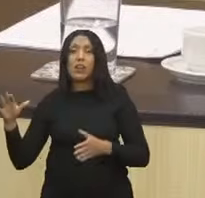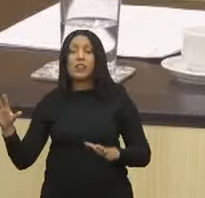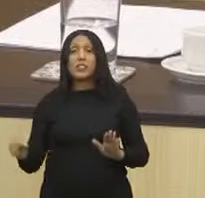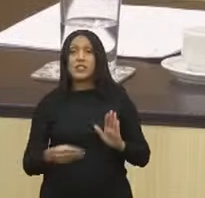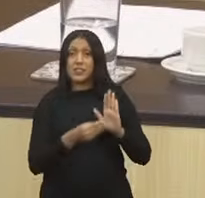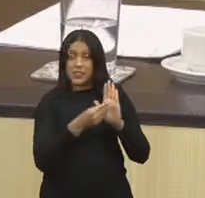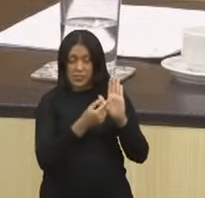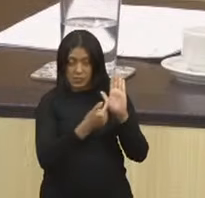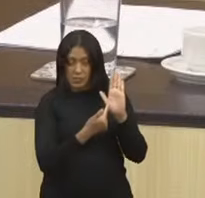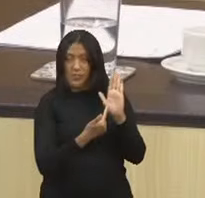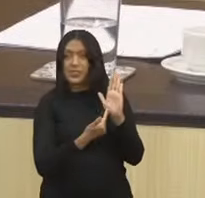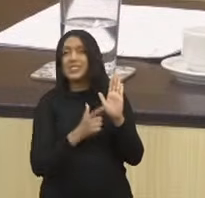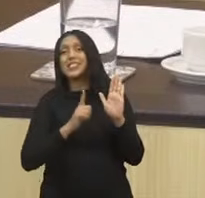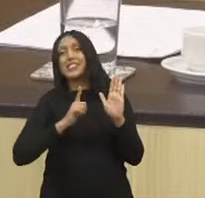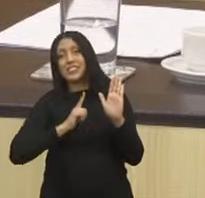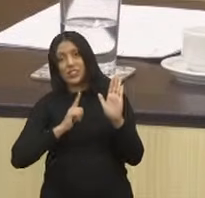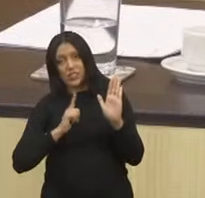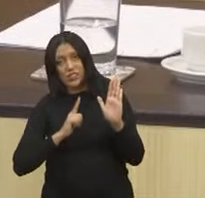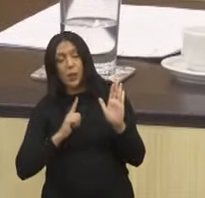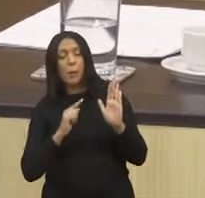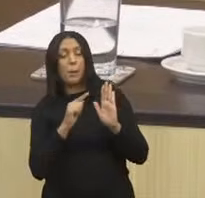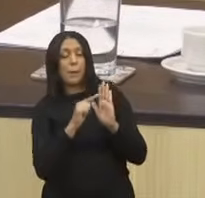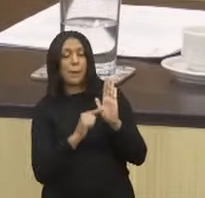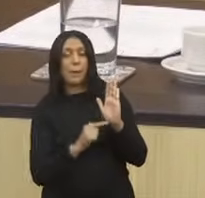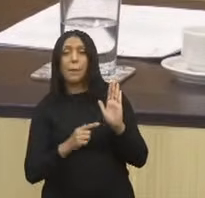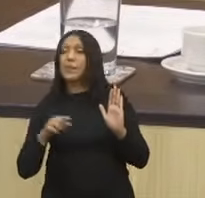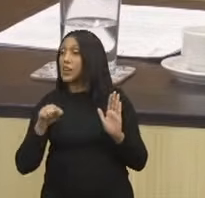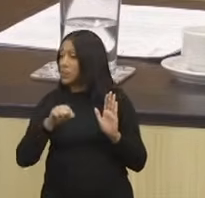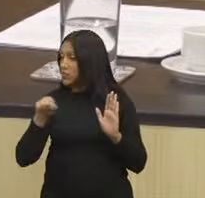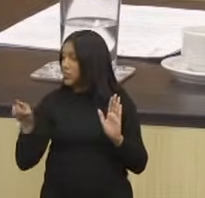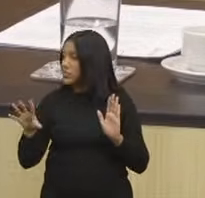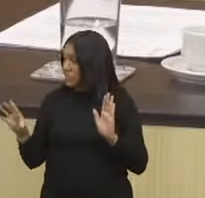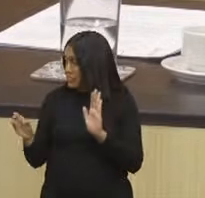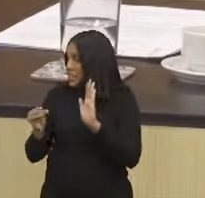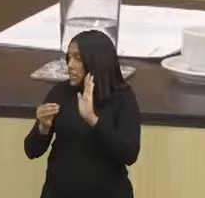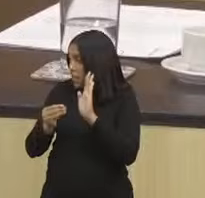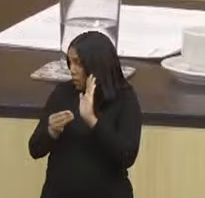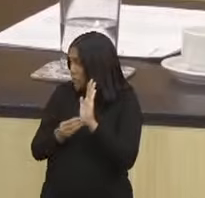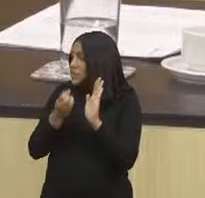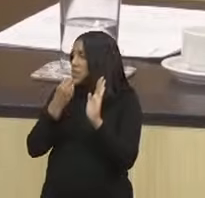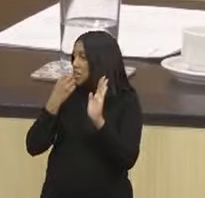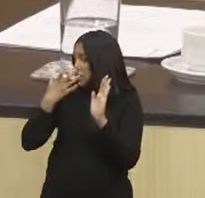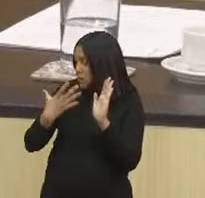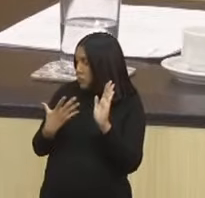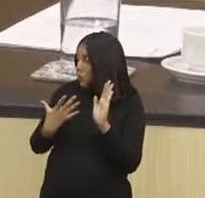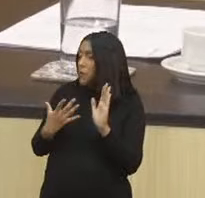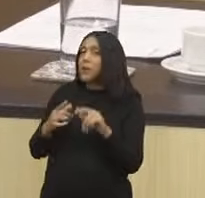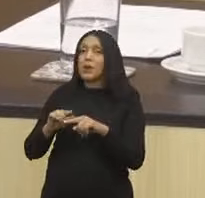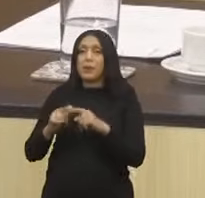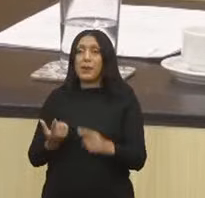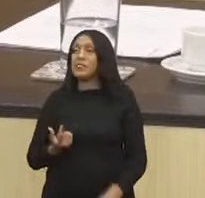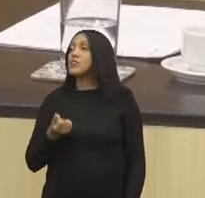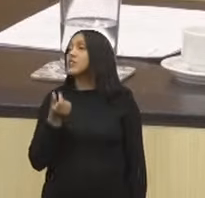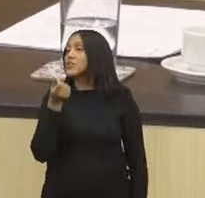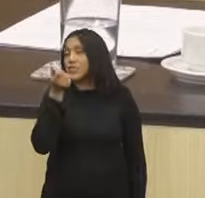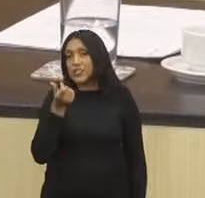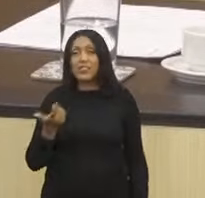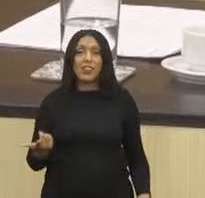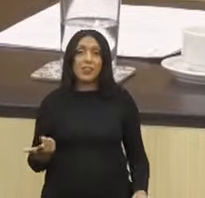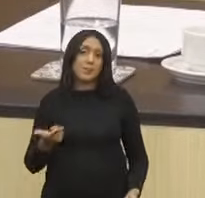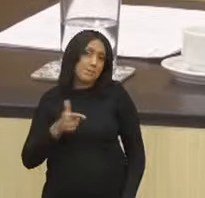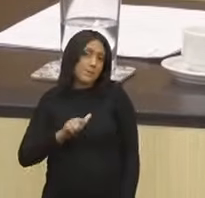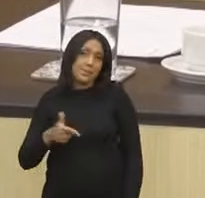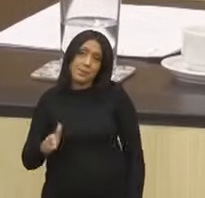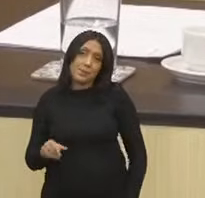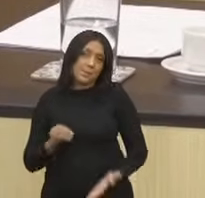E as emendas que foram apresentadas também, muito bem intencionadas, com certeza, mas alguns valores também não eram adequados para